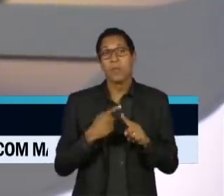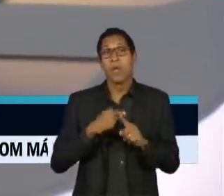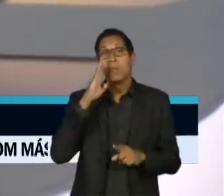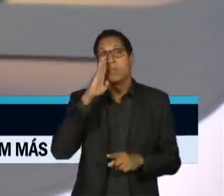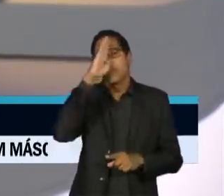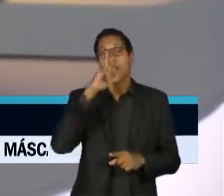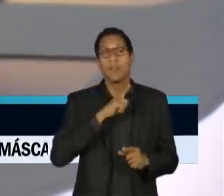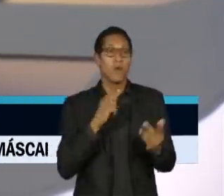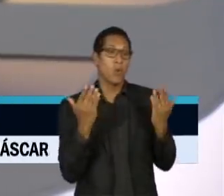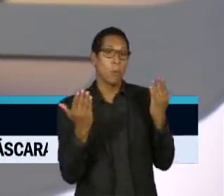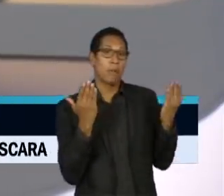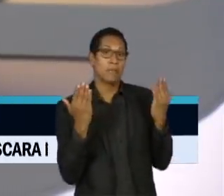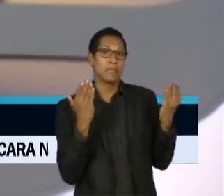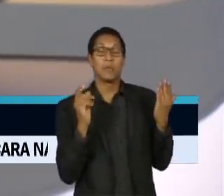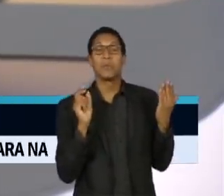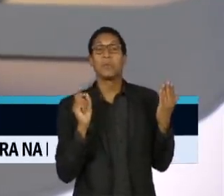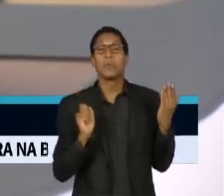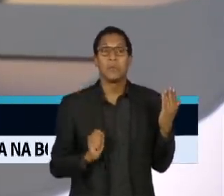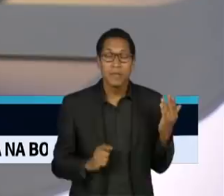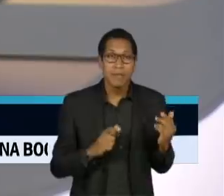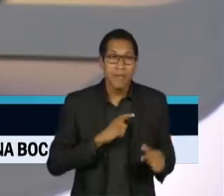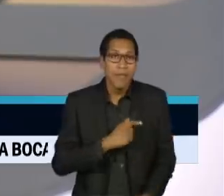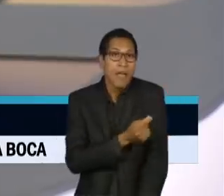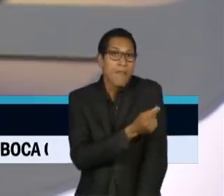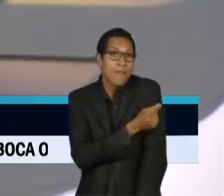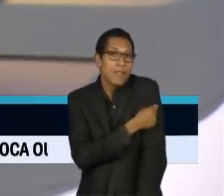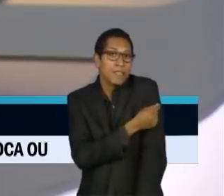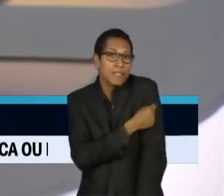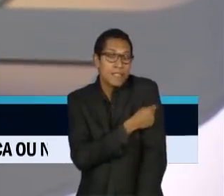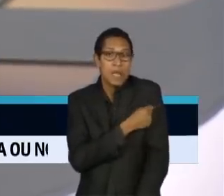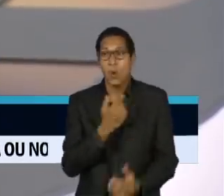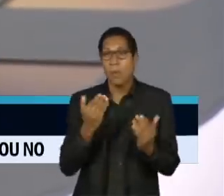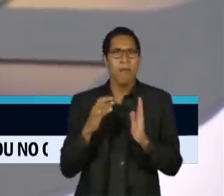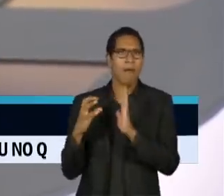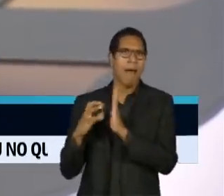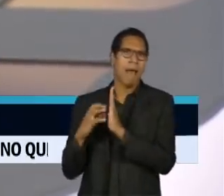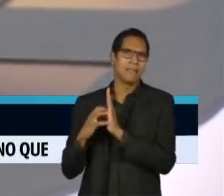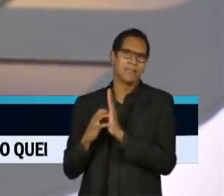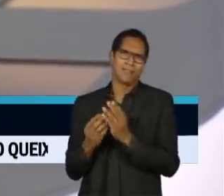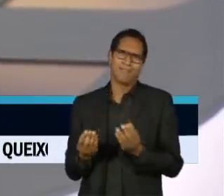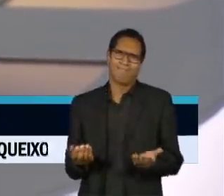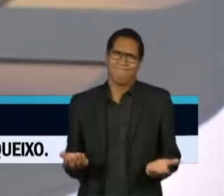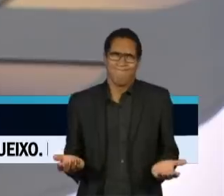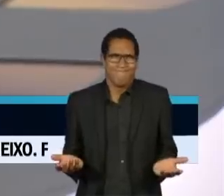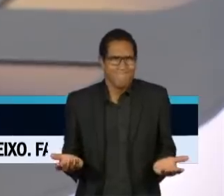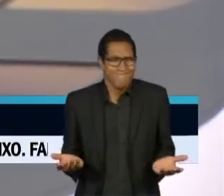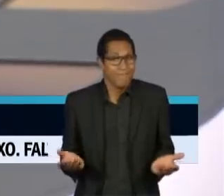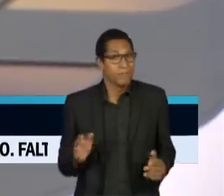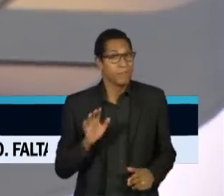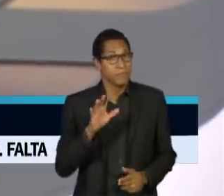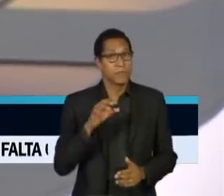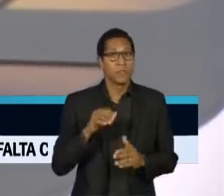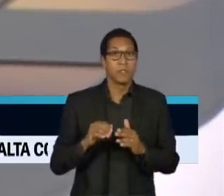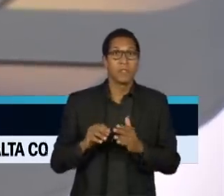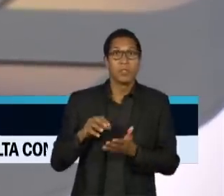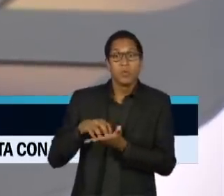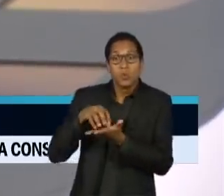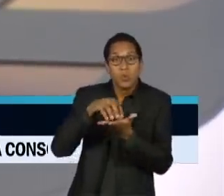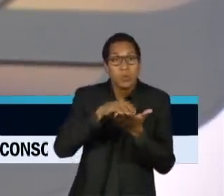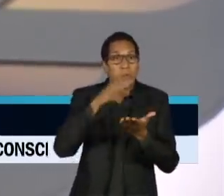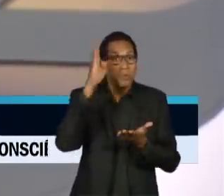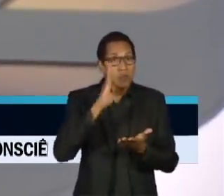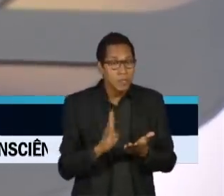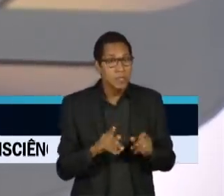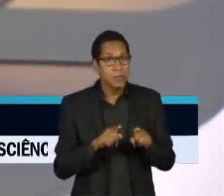absurda entre as vacinas e a AIDS. Mas eu acho que as instituições brasileiras e, sobretudo, a saúde pública